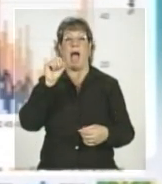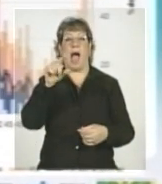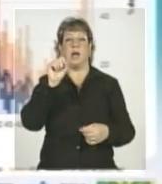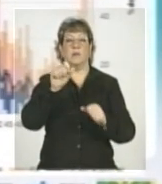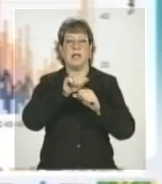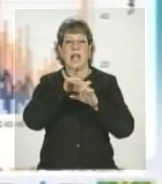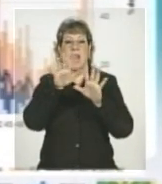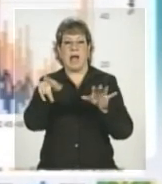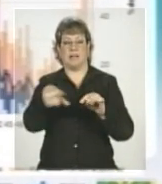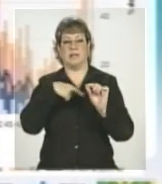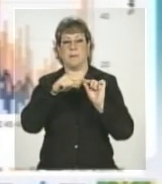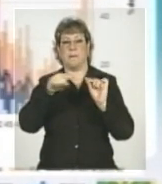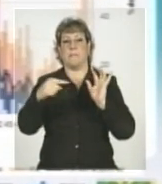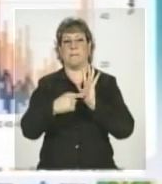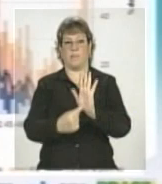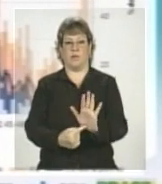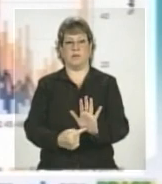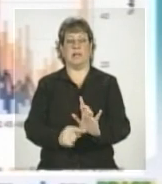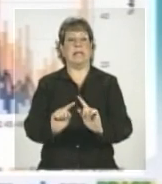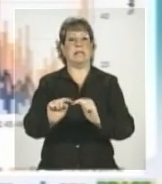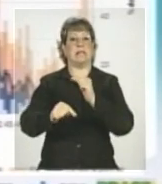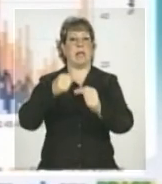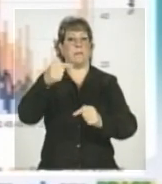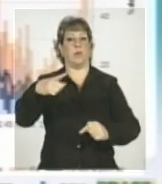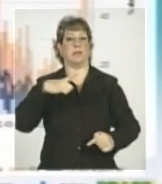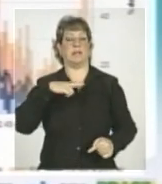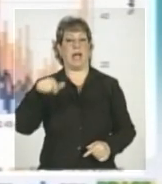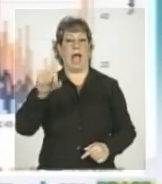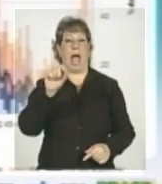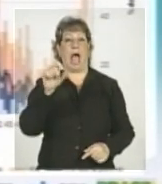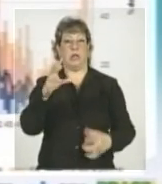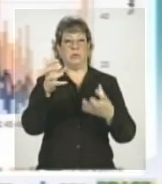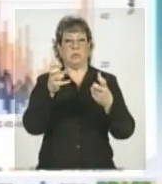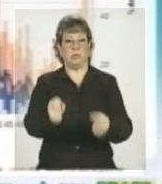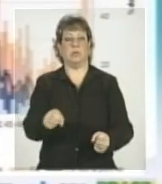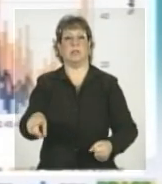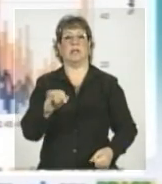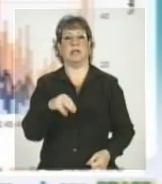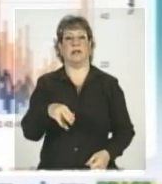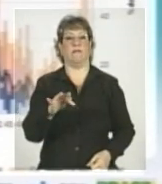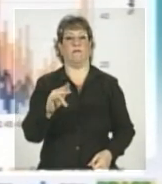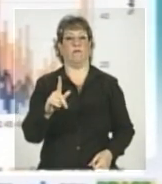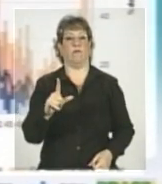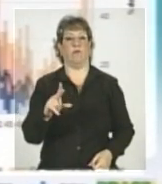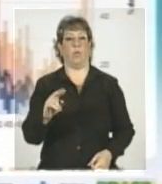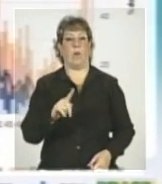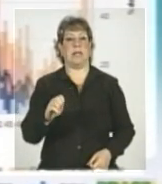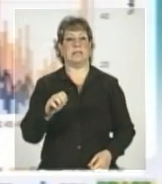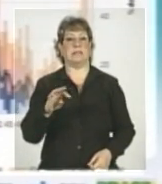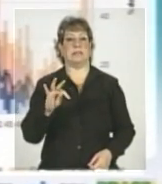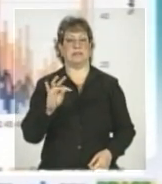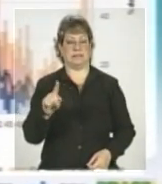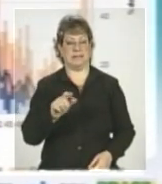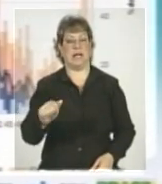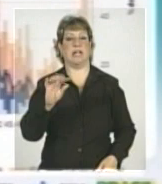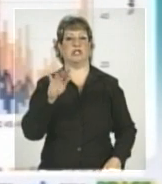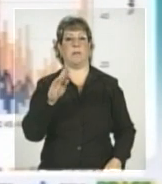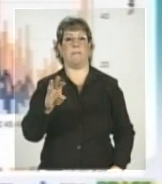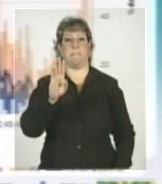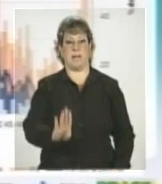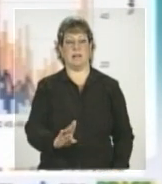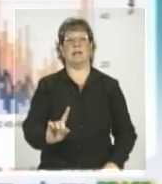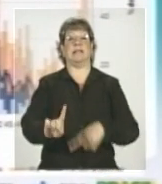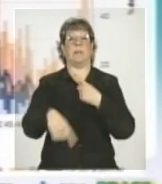clarinho, né? Depois a gente tem esse azul bem escuro, o influenza tipo B, né? Depois a gente tem aí o escuro,